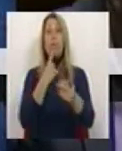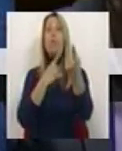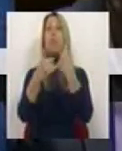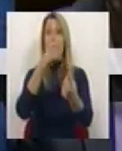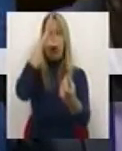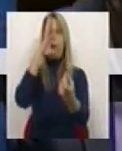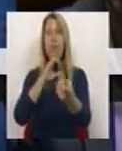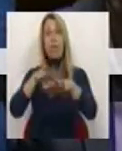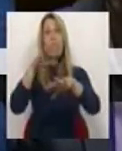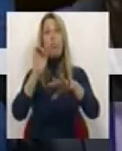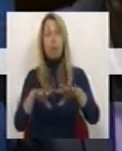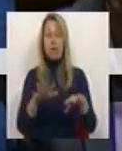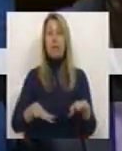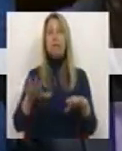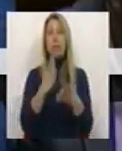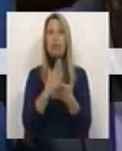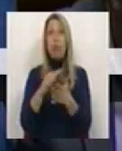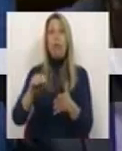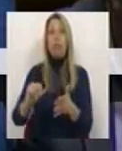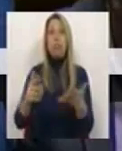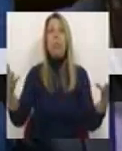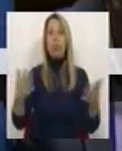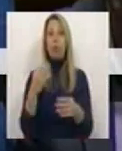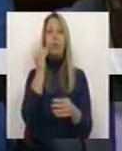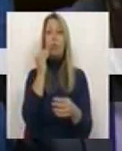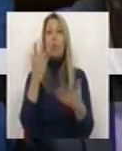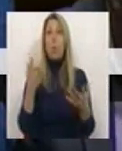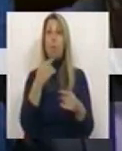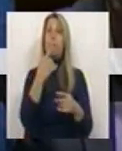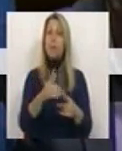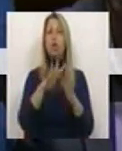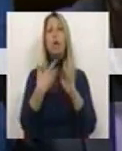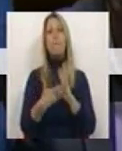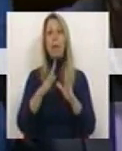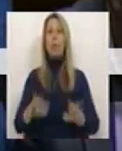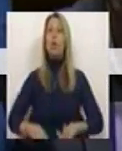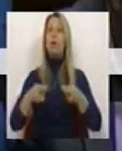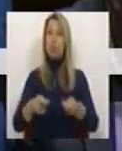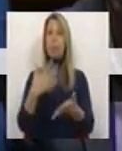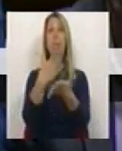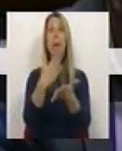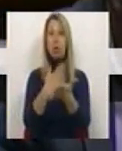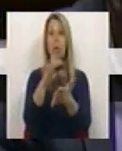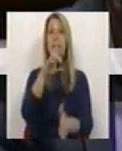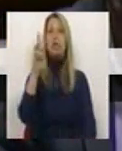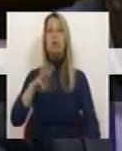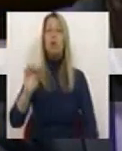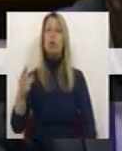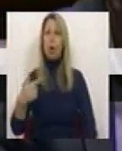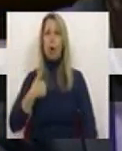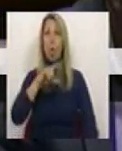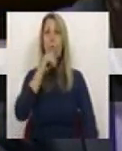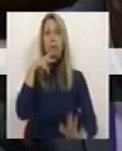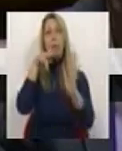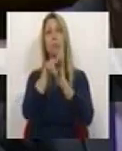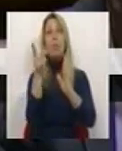Governo respondeu dizendo que existia um plano de investimento para a escola com 6 milhões de euros. Eu tive a oportunidade de visitar a